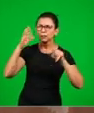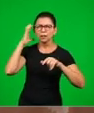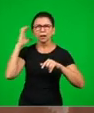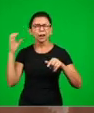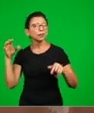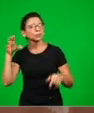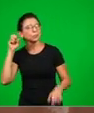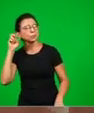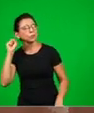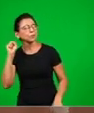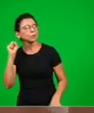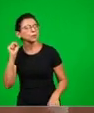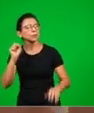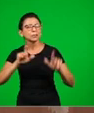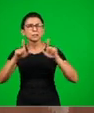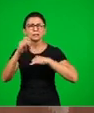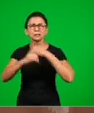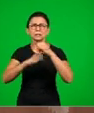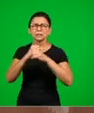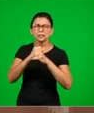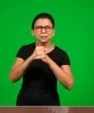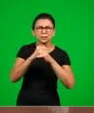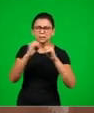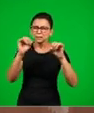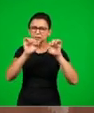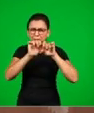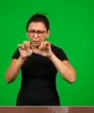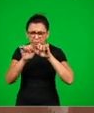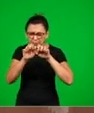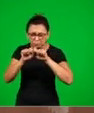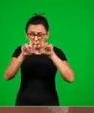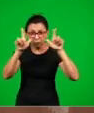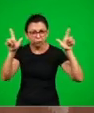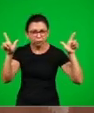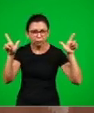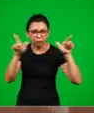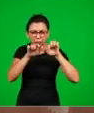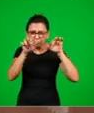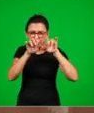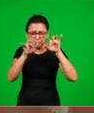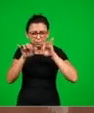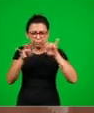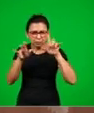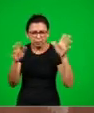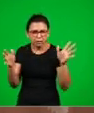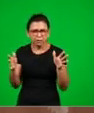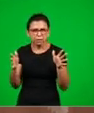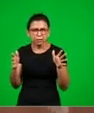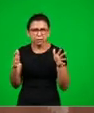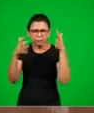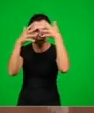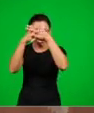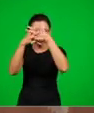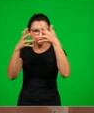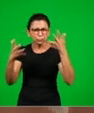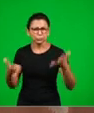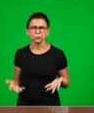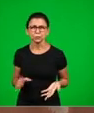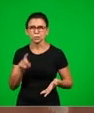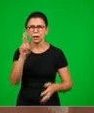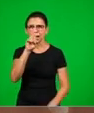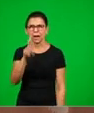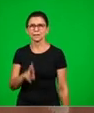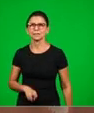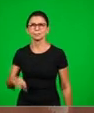sei o quê, na internet, ele leu no YouTube, no iogurte. Então, ele está cheio de razão e sem revelação.